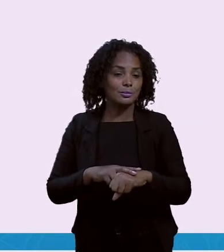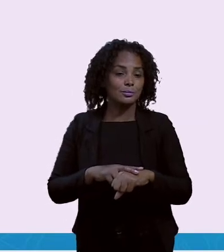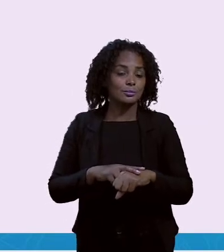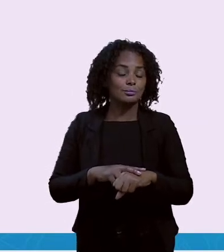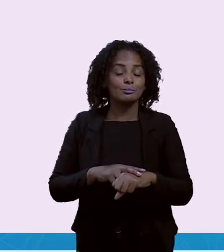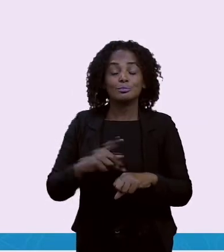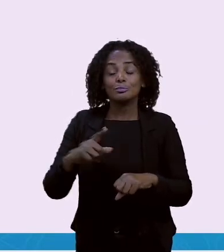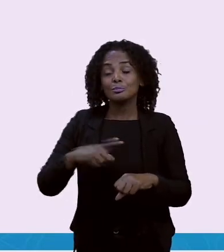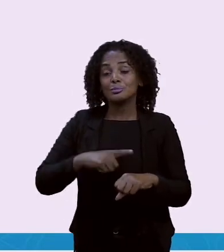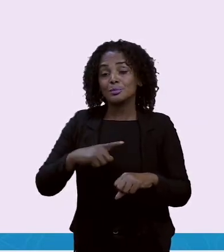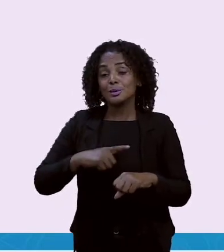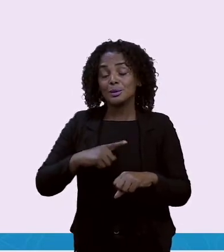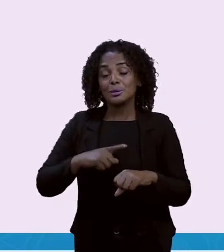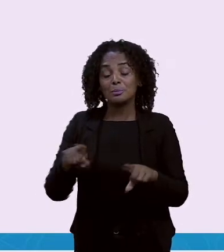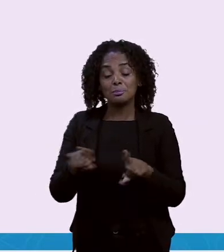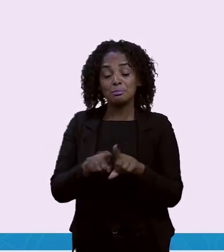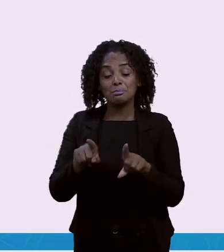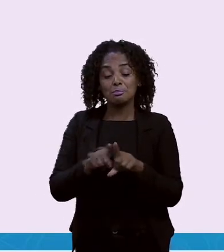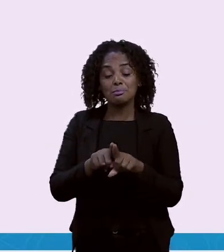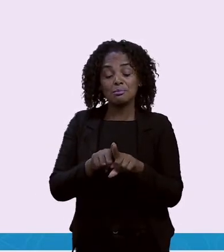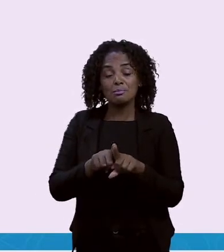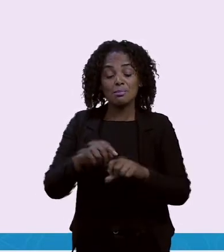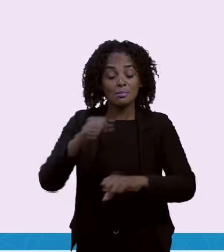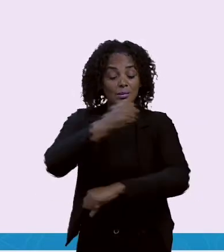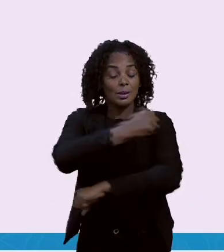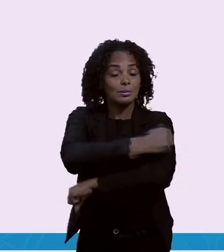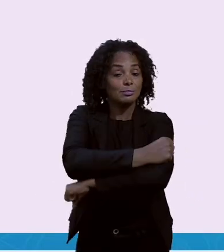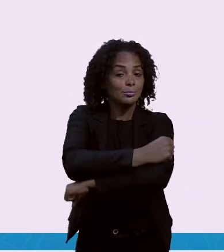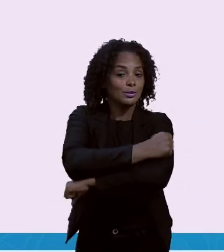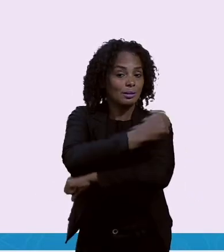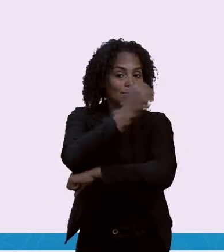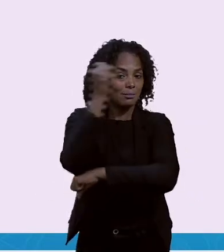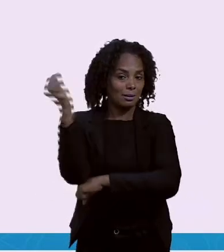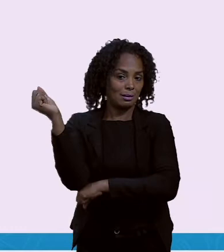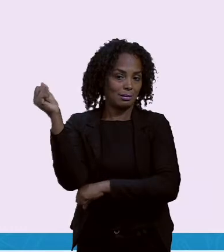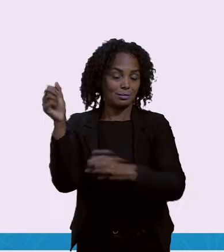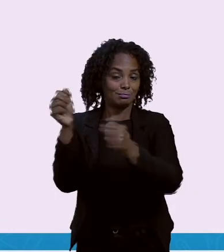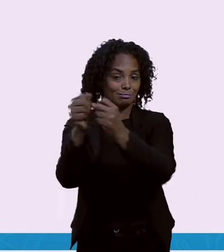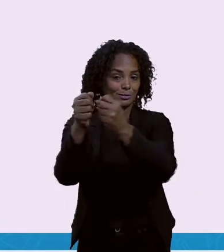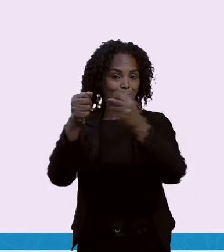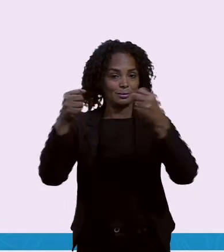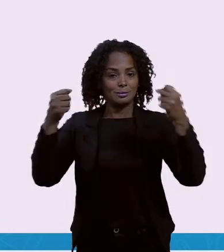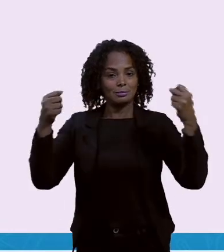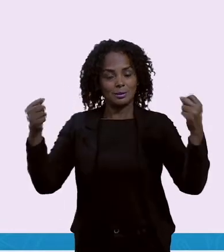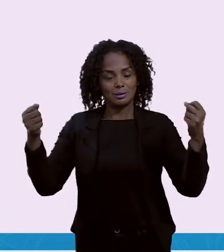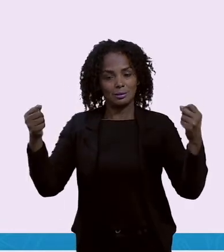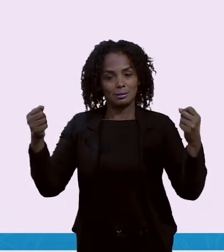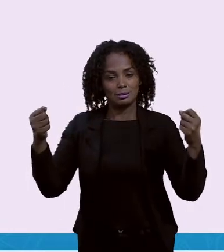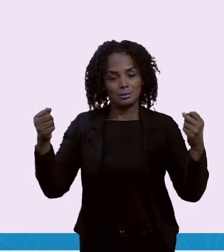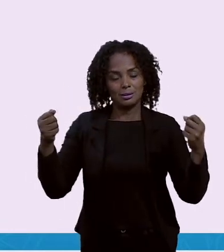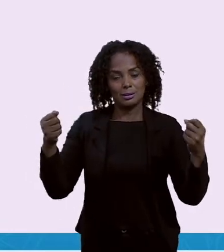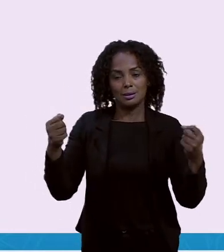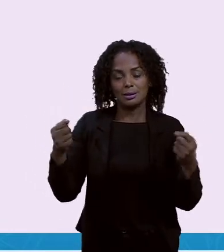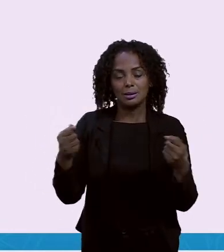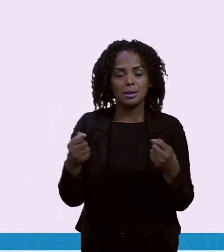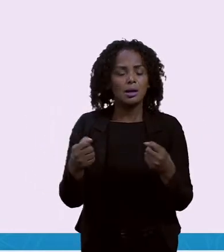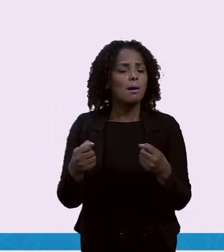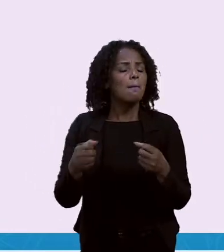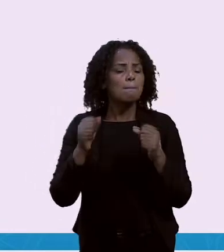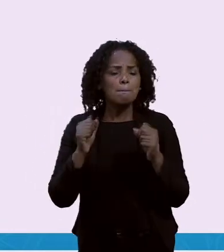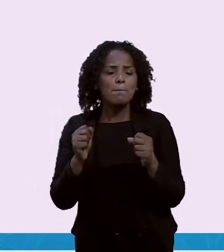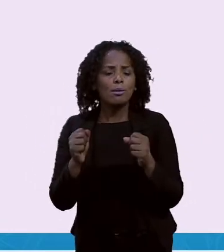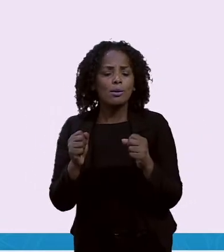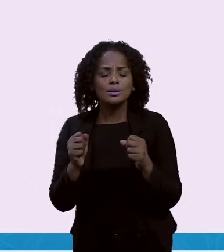deste tamanho, mas hoje em dia acabamentos em casa não são feitos apenas de janelas deste tamanho.